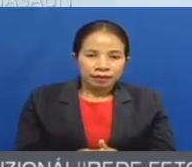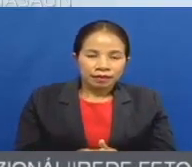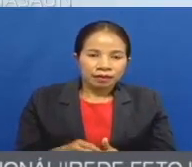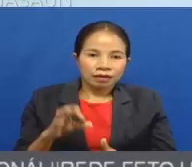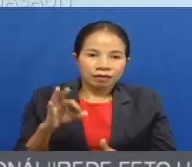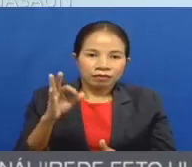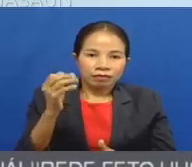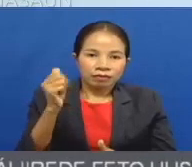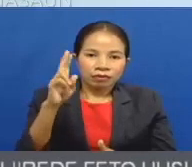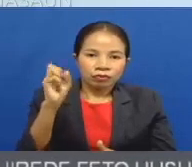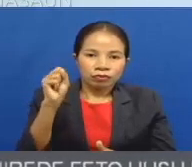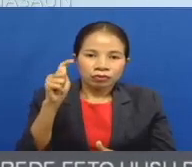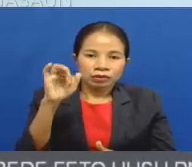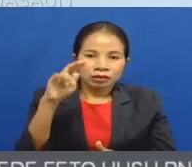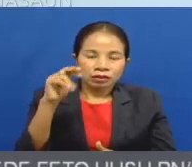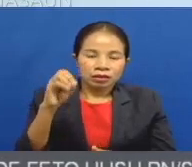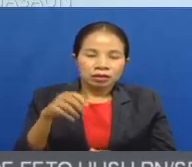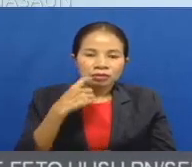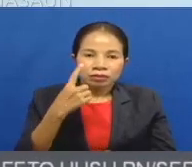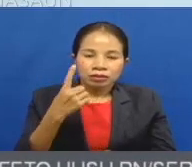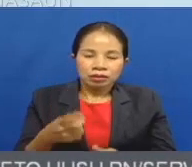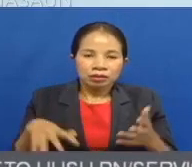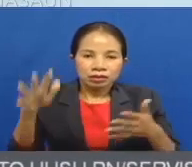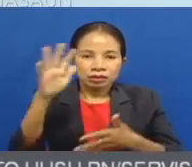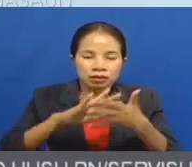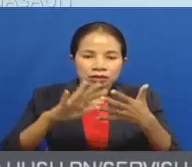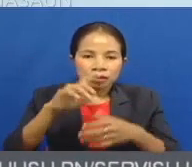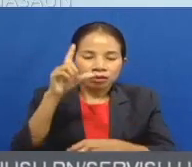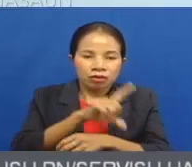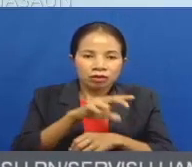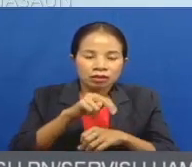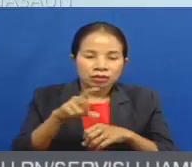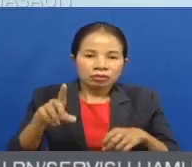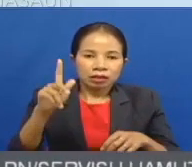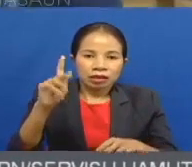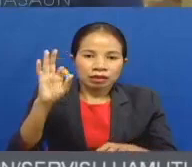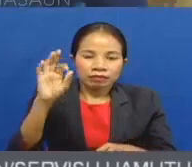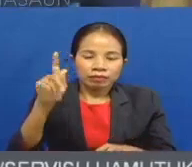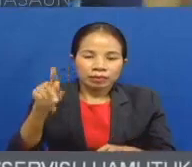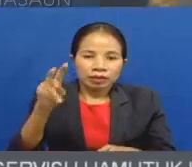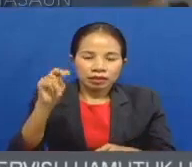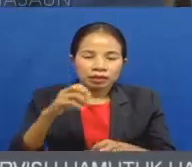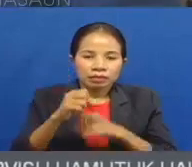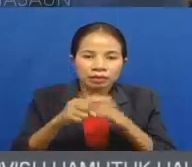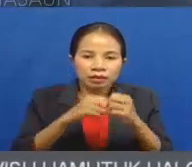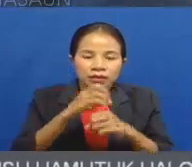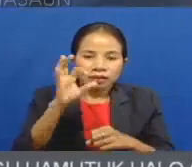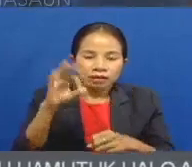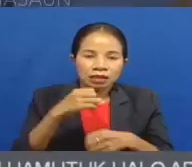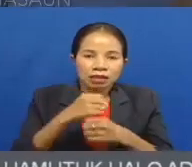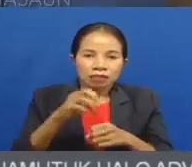Faustino Cardoso, rator e combinação ne e a âmbito comemoração, Lourão Nacional Função Pública, Badala Siane